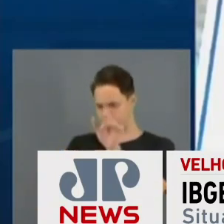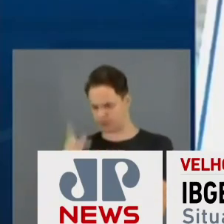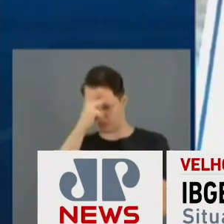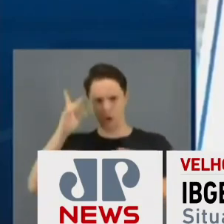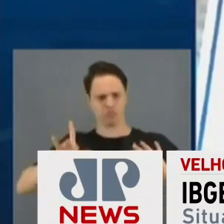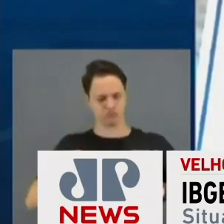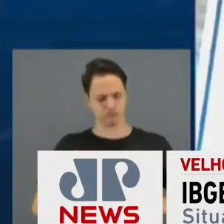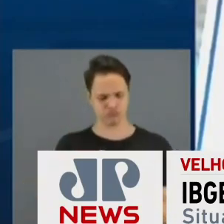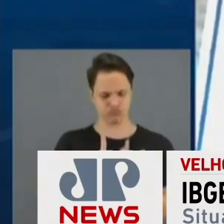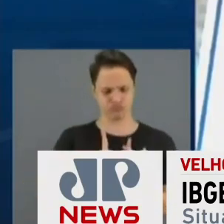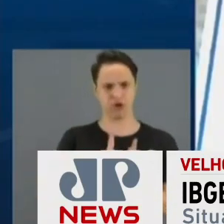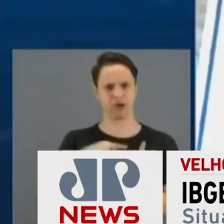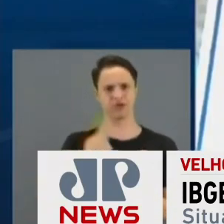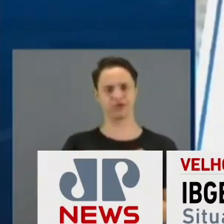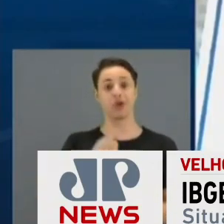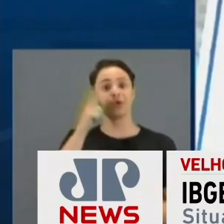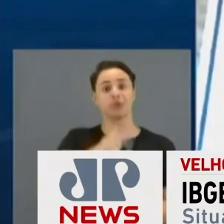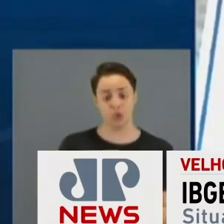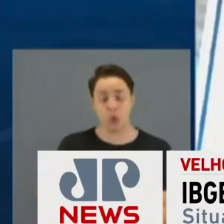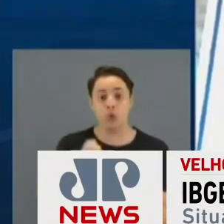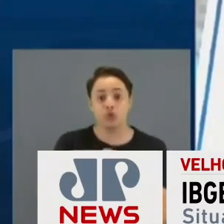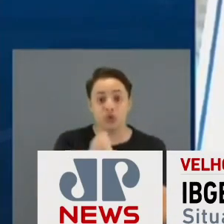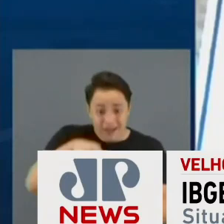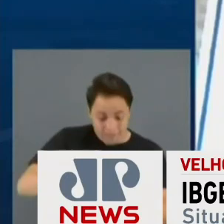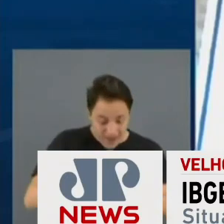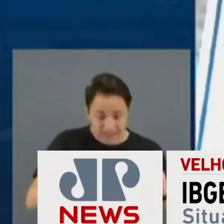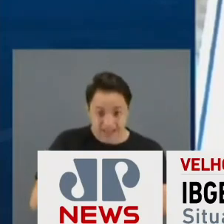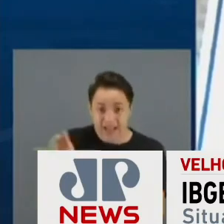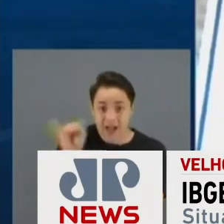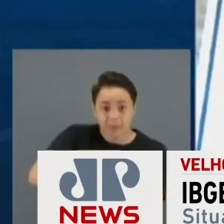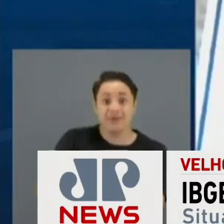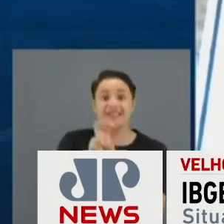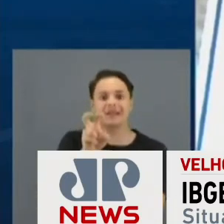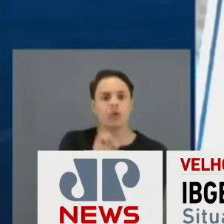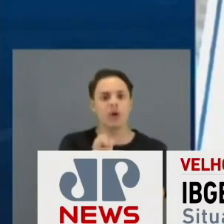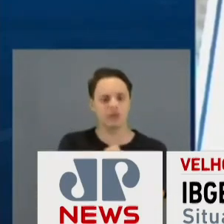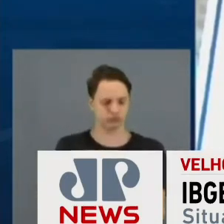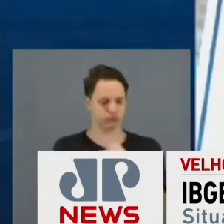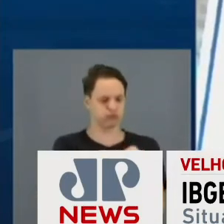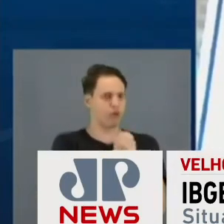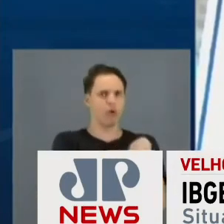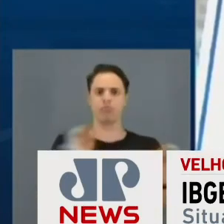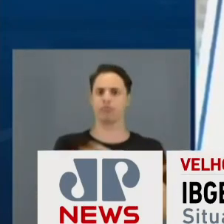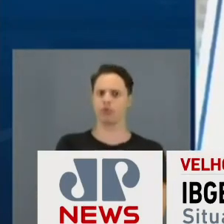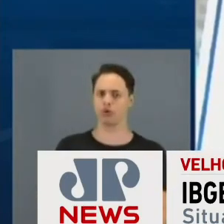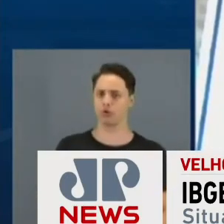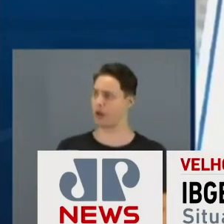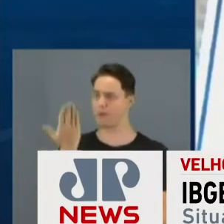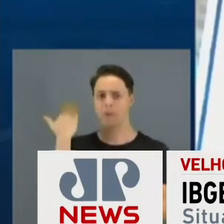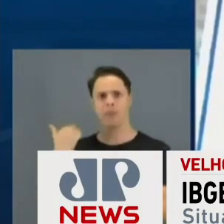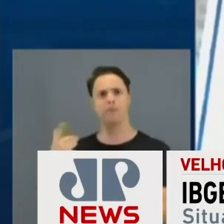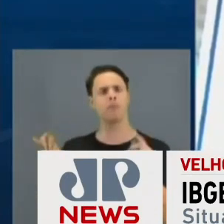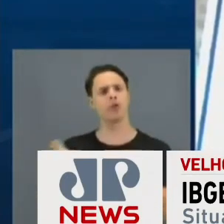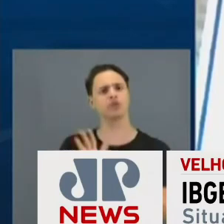nós somos capazes de construir uma capital federal em 5 anos, na época mostrando o grande potencial que a sociedade brasileira